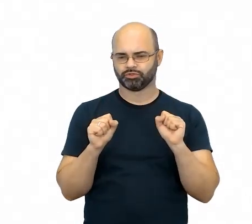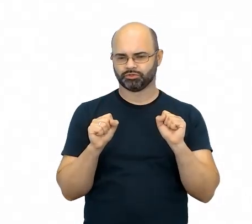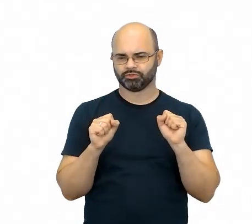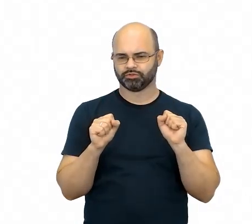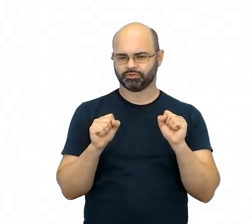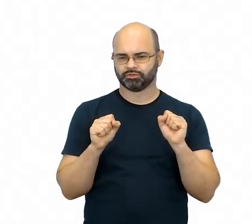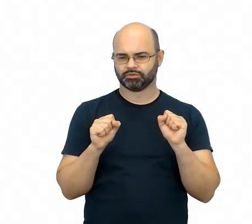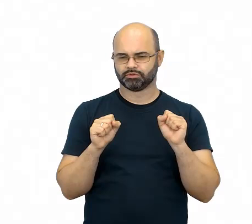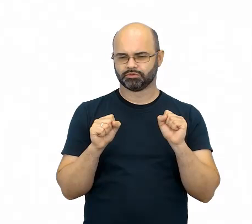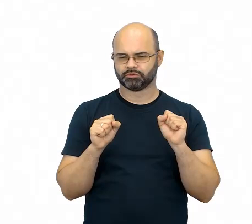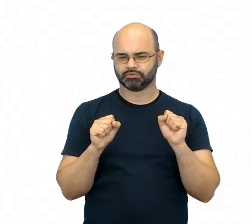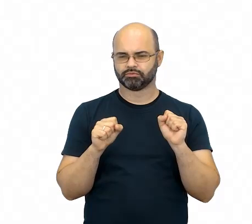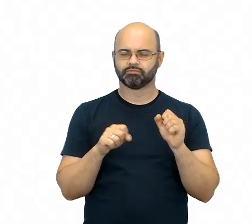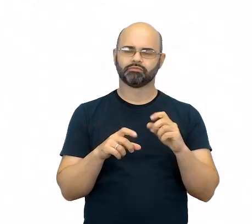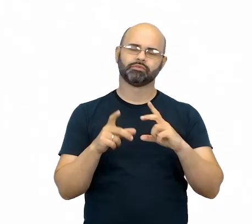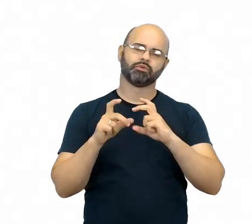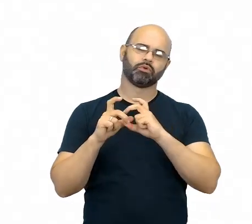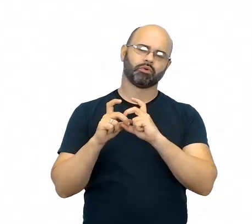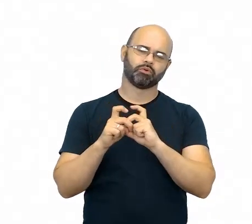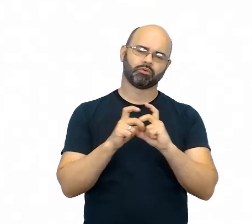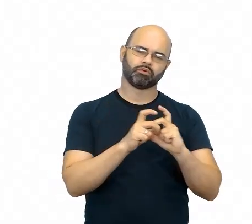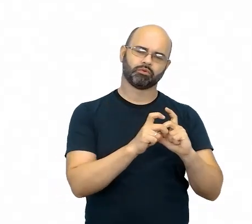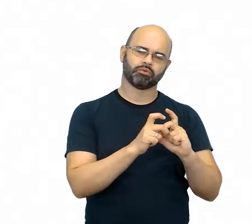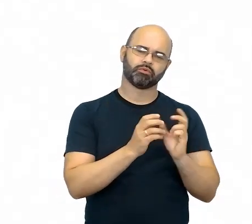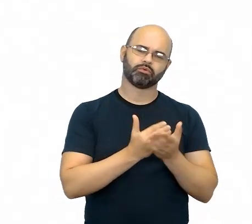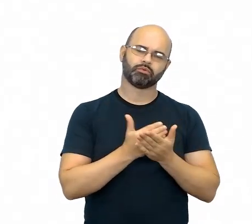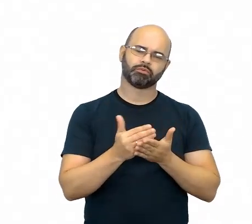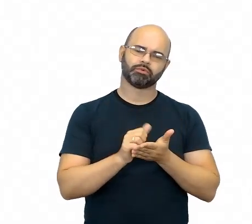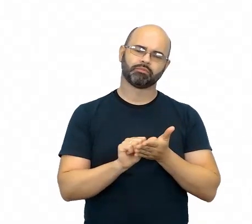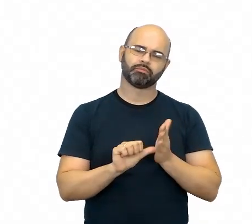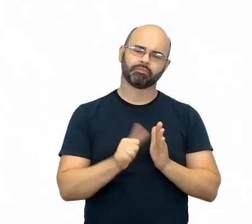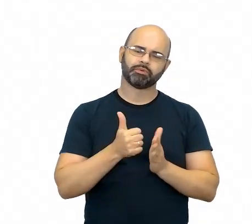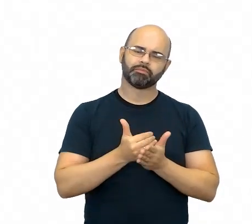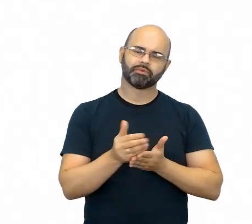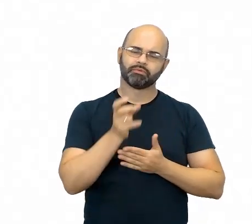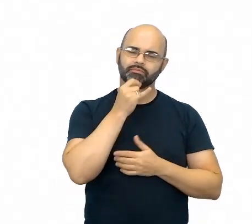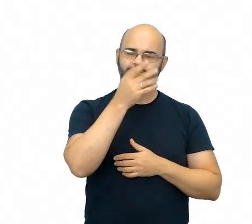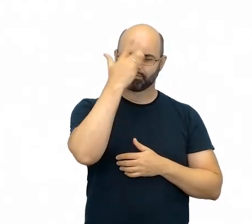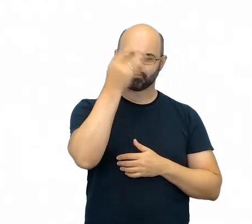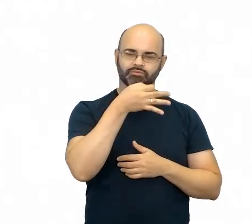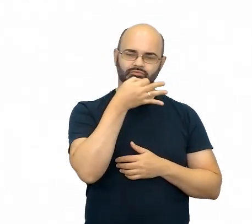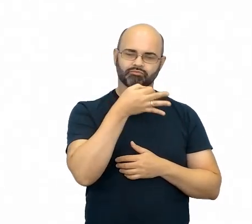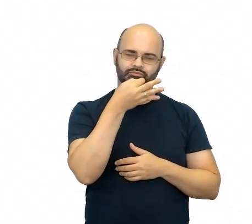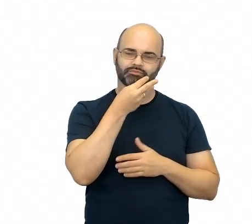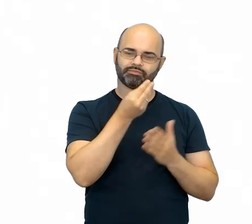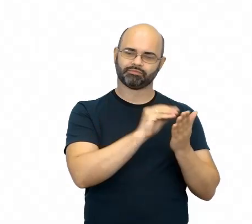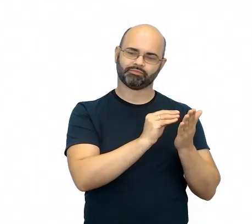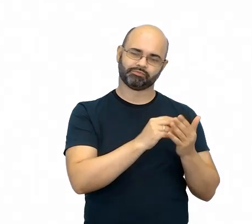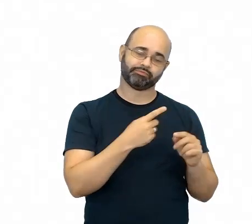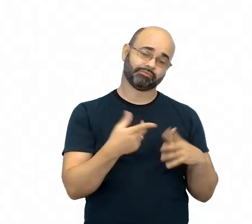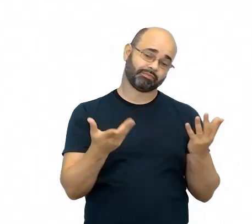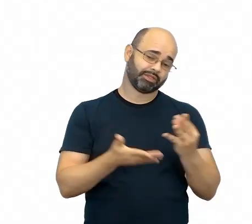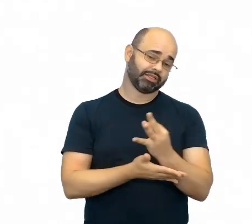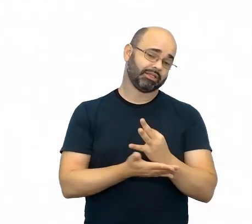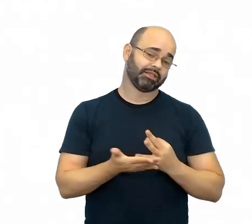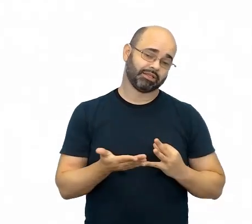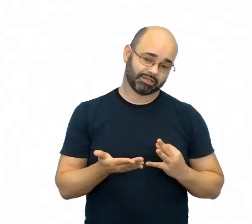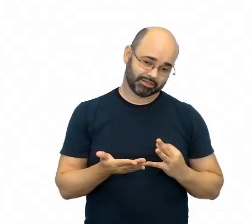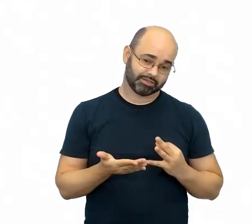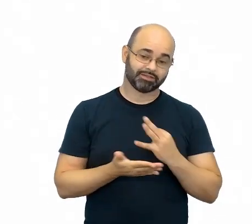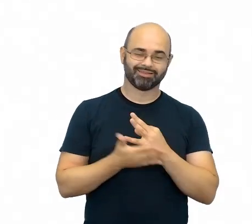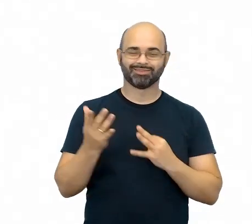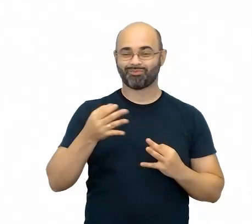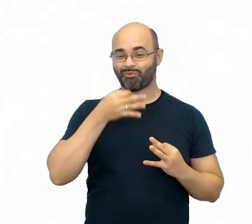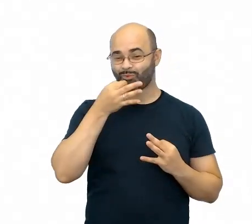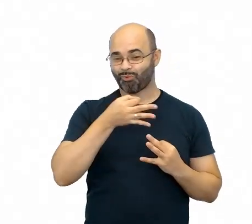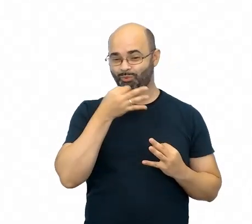reflexão sobre as conjunções presentes nos comentários dos leitores. Por se tratar de textos que trazem